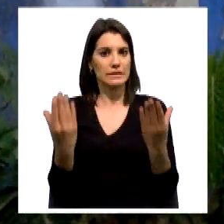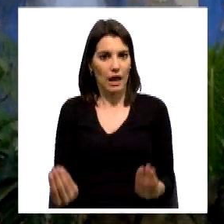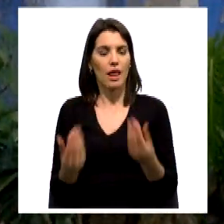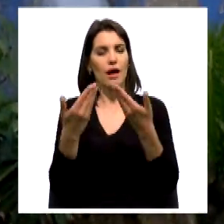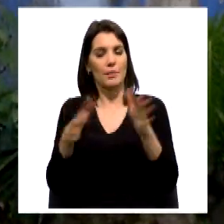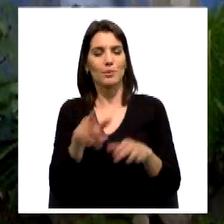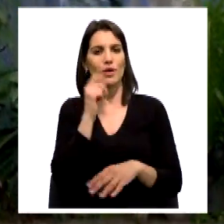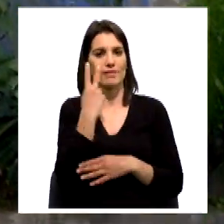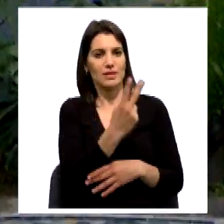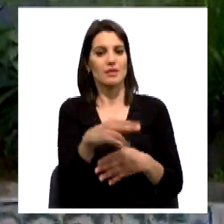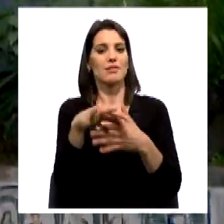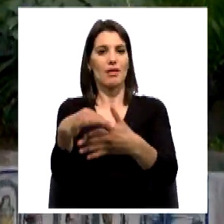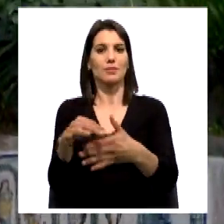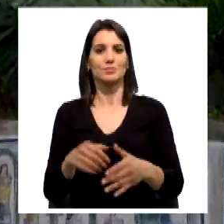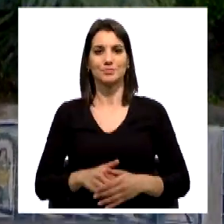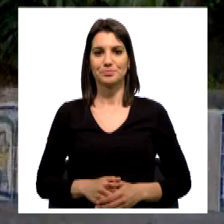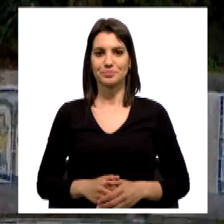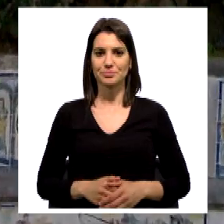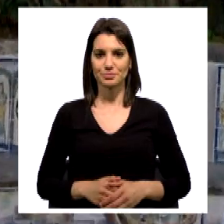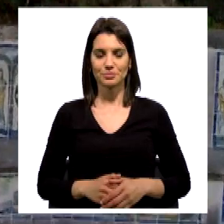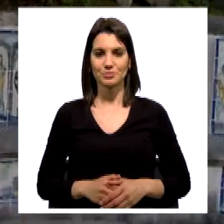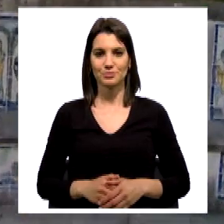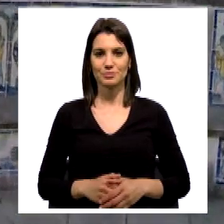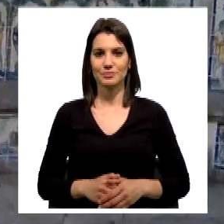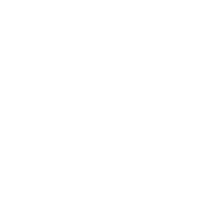e algumas salas estão abertas para visitas guiadas.